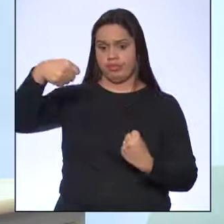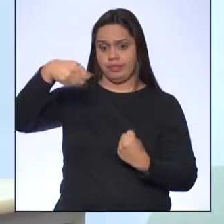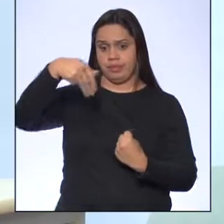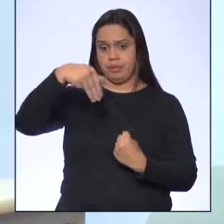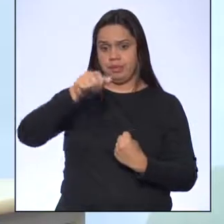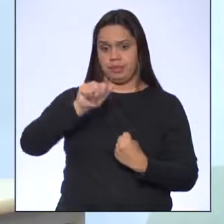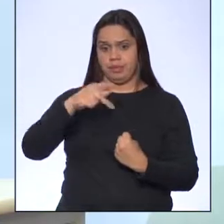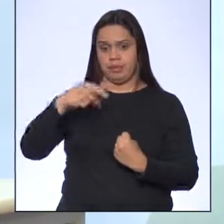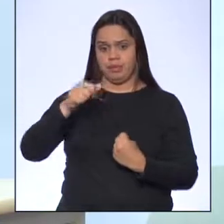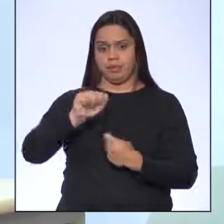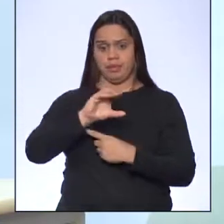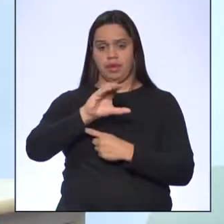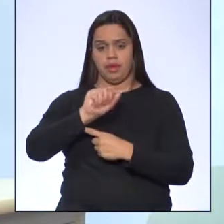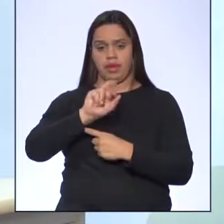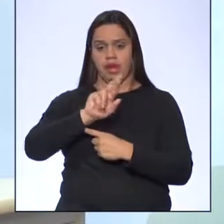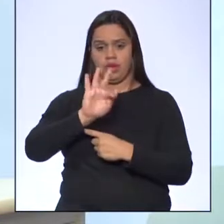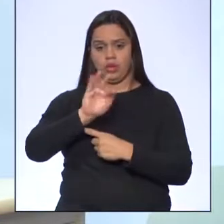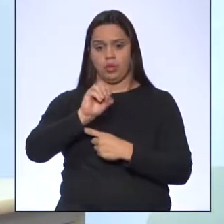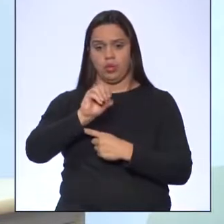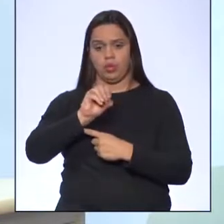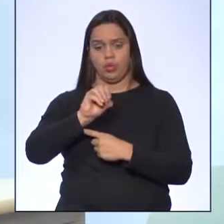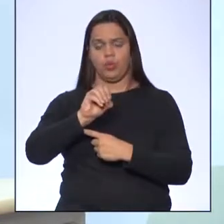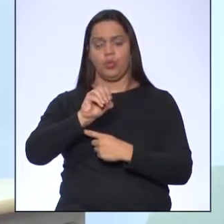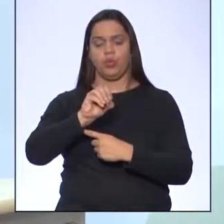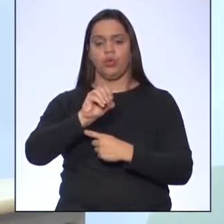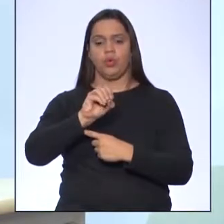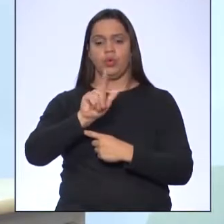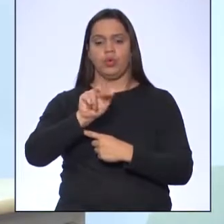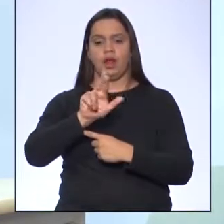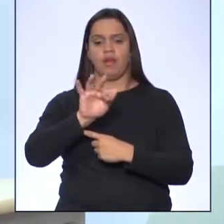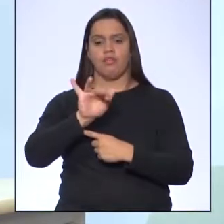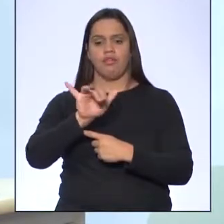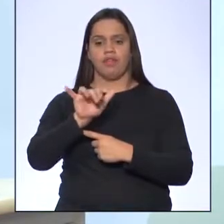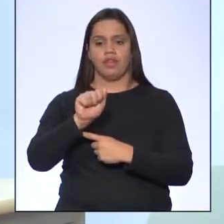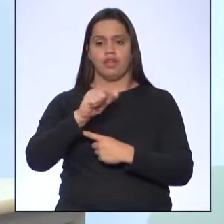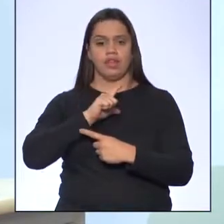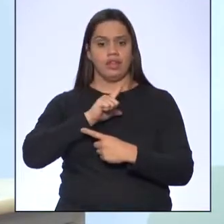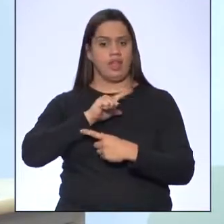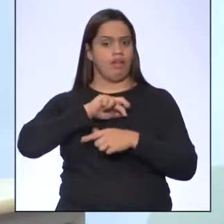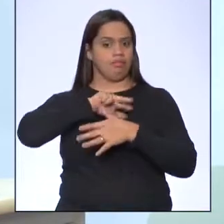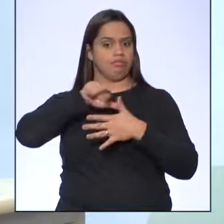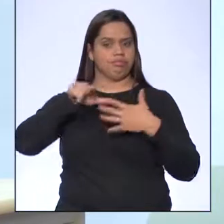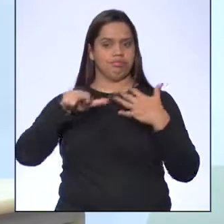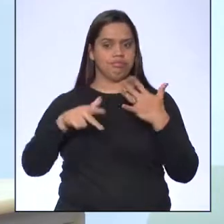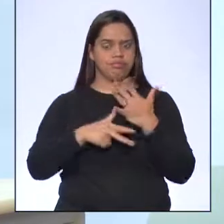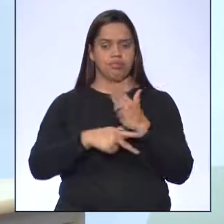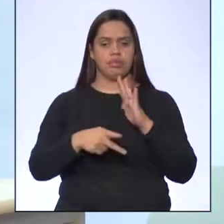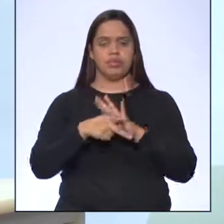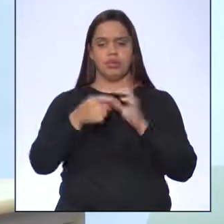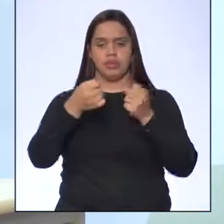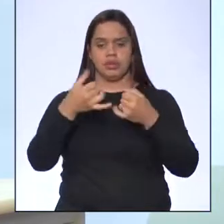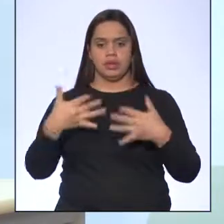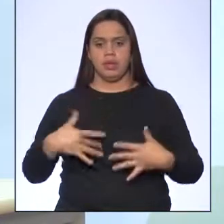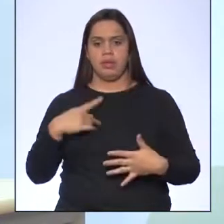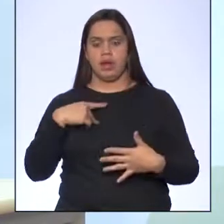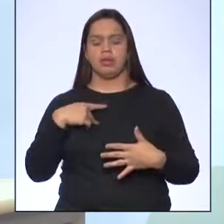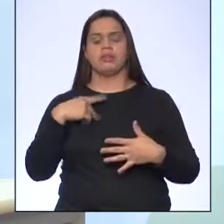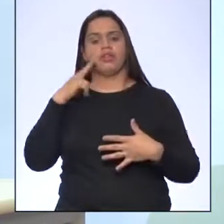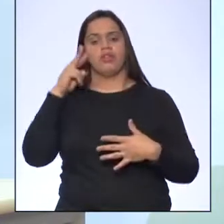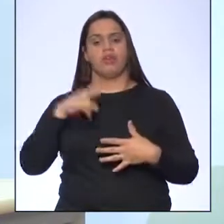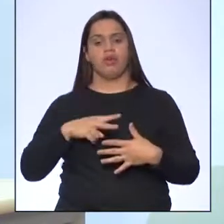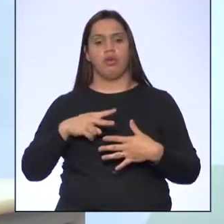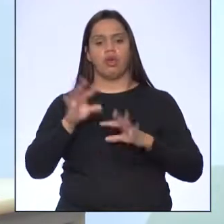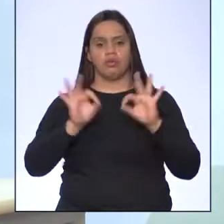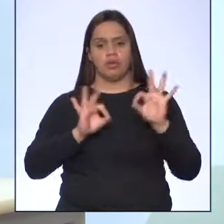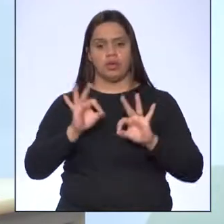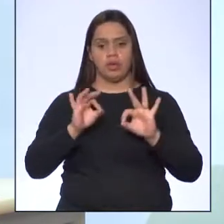a cartografia, né? Há muitas definições, mas a gente preparou uma aqui para vocês fazerem o print,